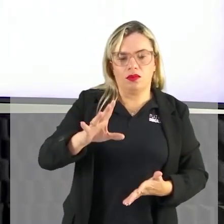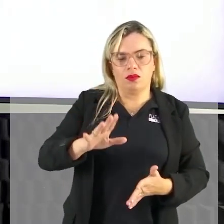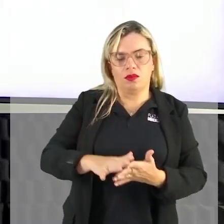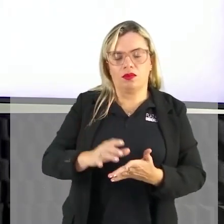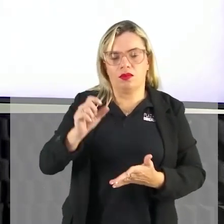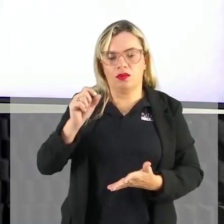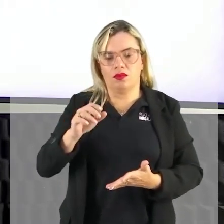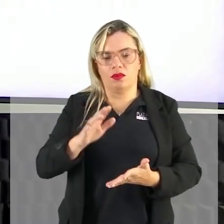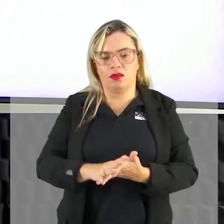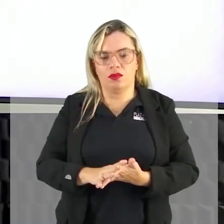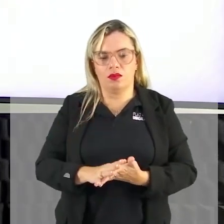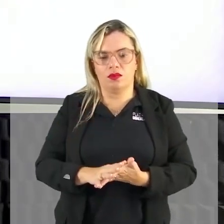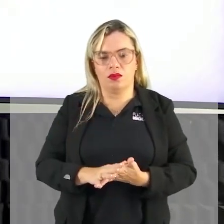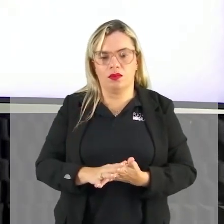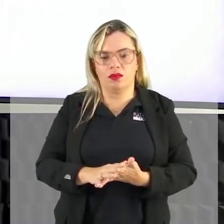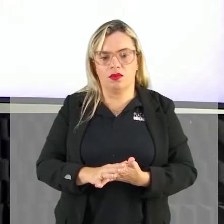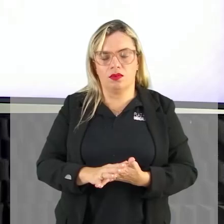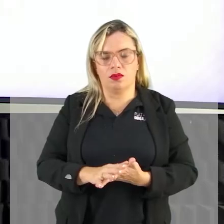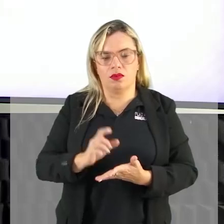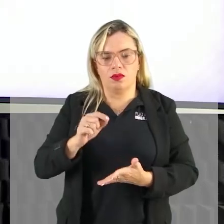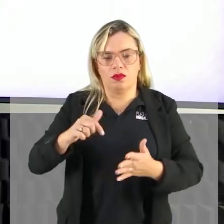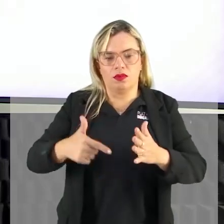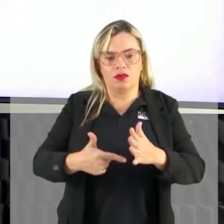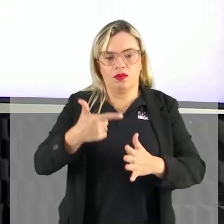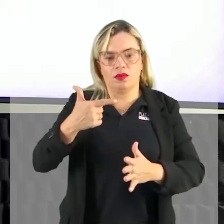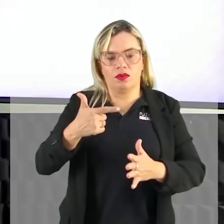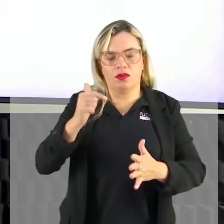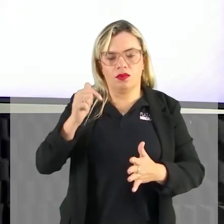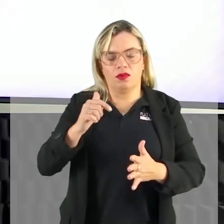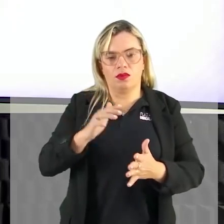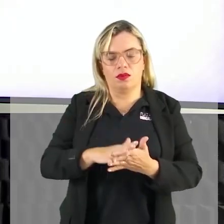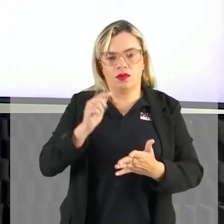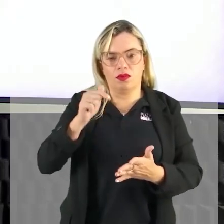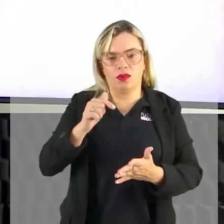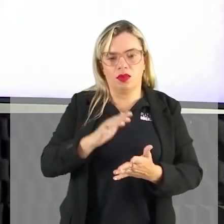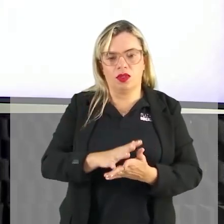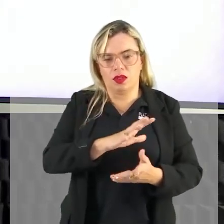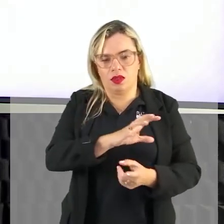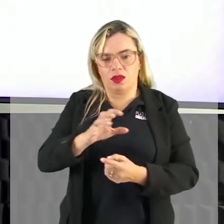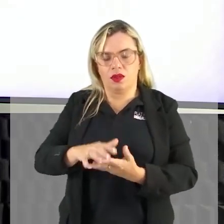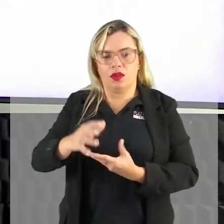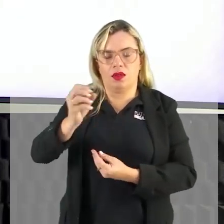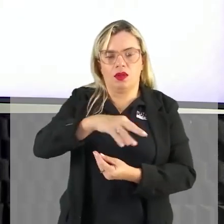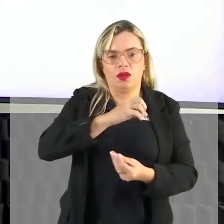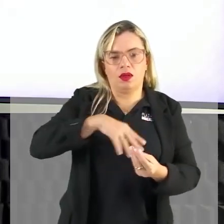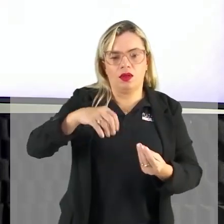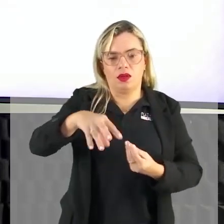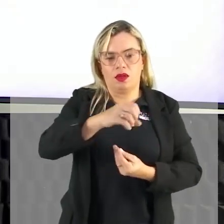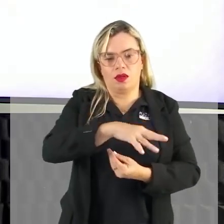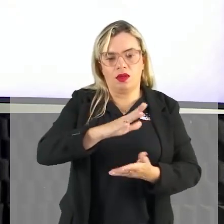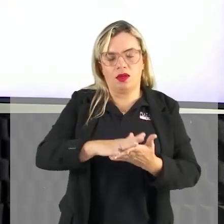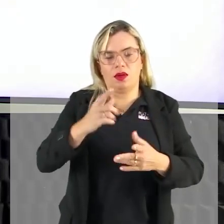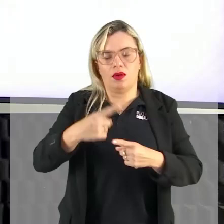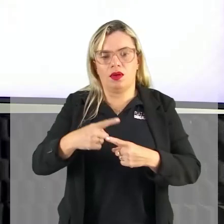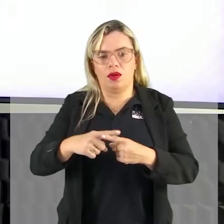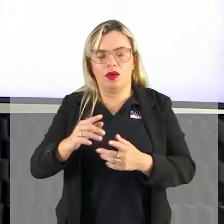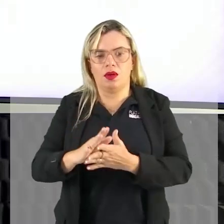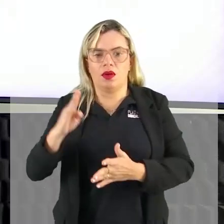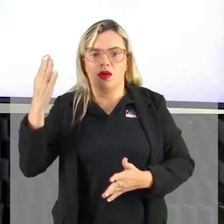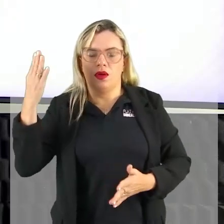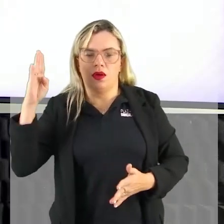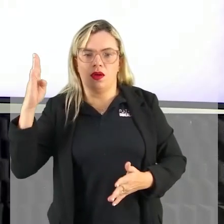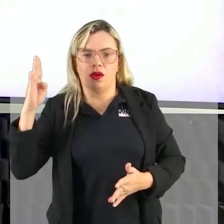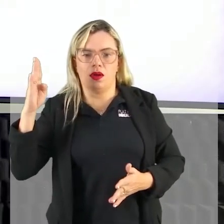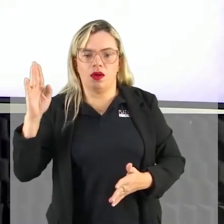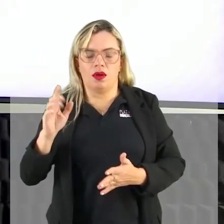né, no antimicrobiano 2, eu vou ter um ataque somente aos fungos? Porque as bactérias